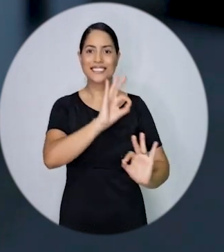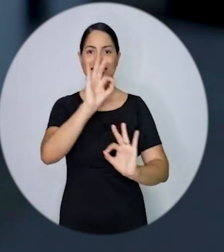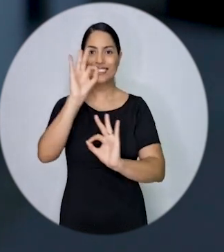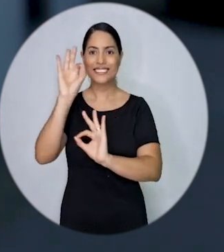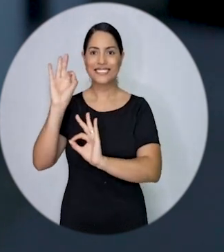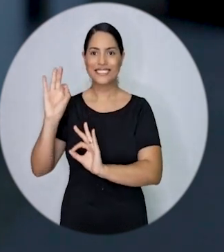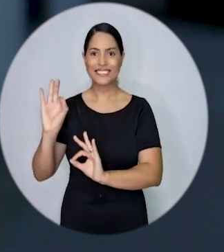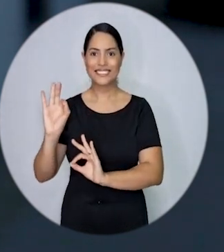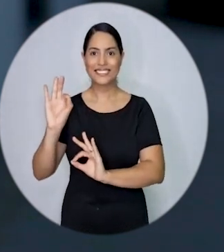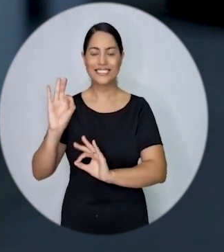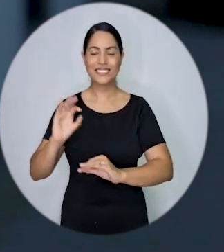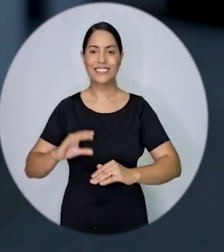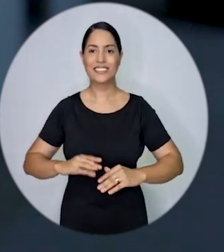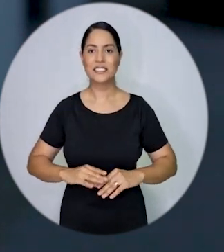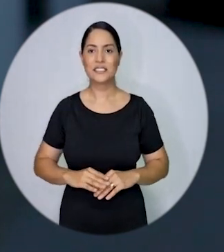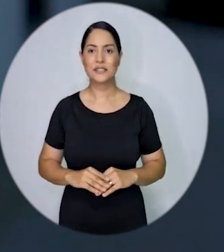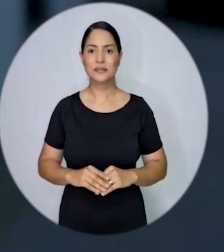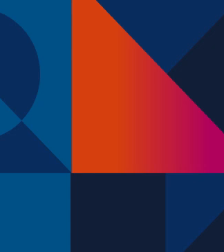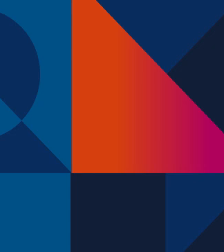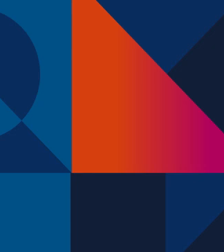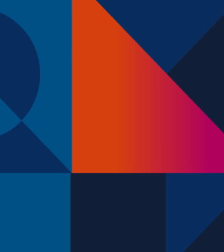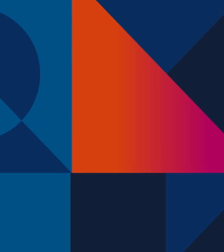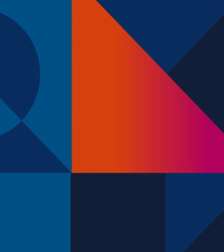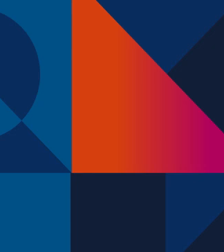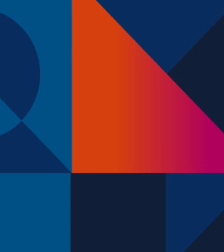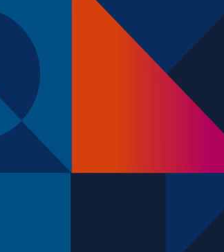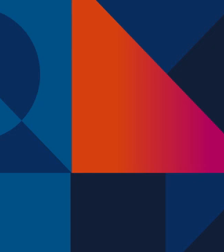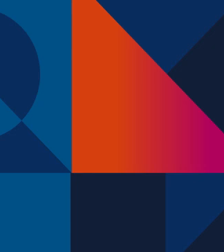convidado. Fique com a gente, já estamos no ar.